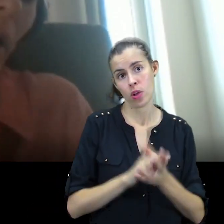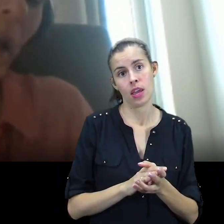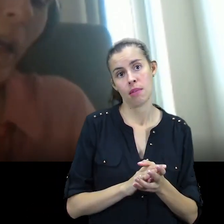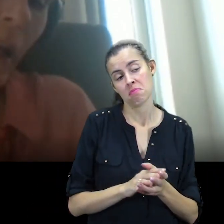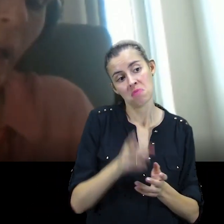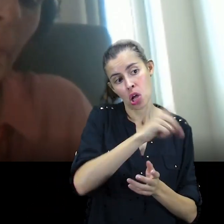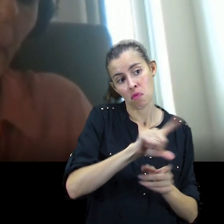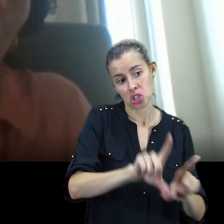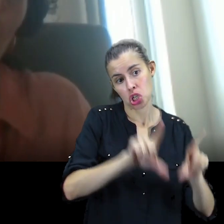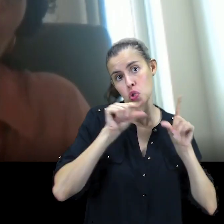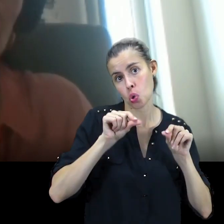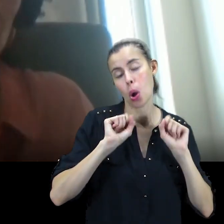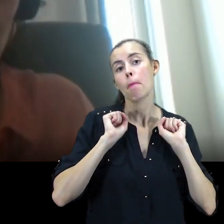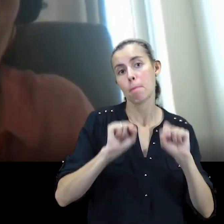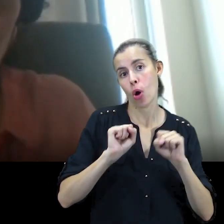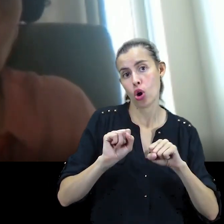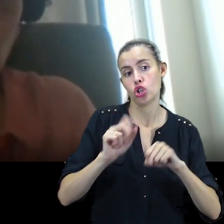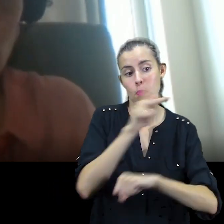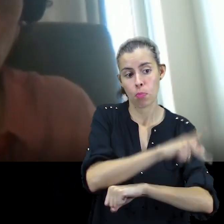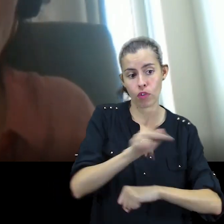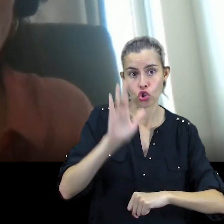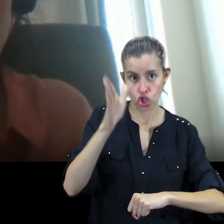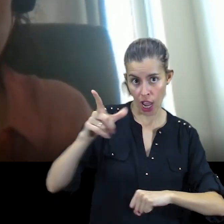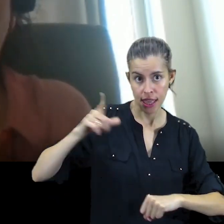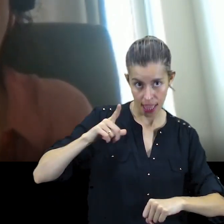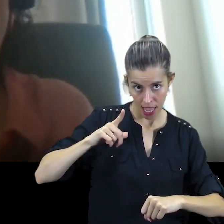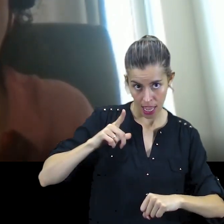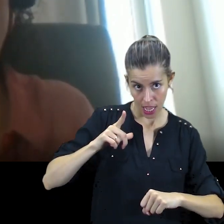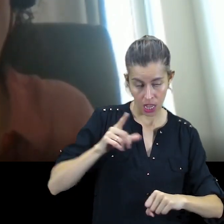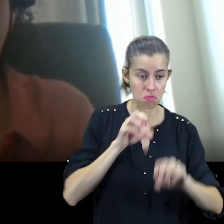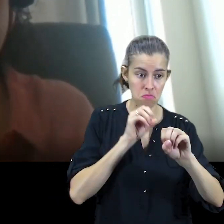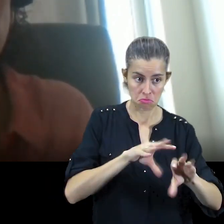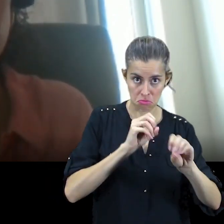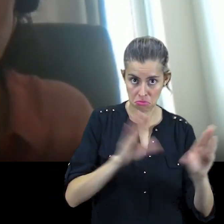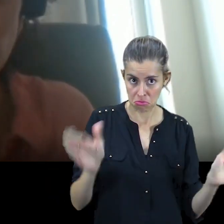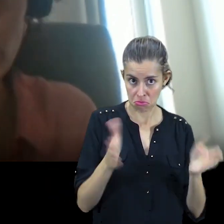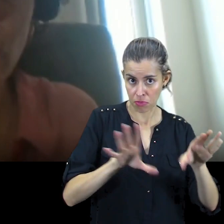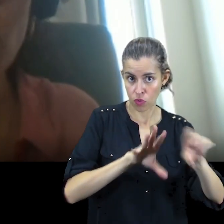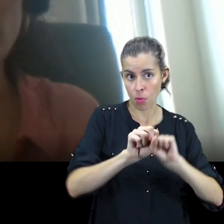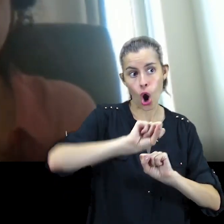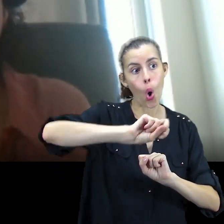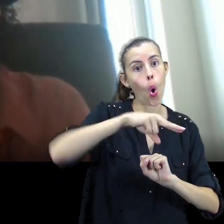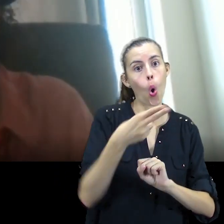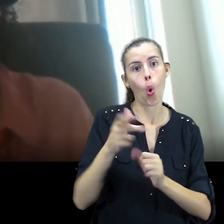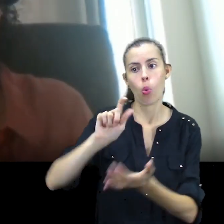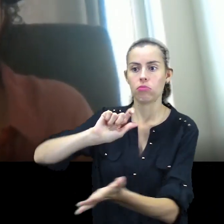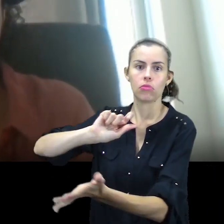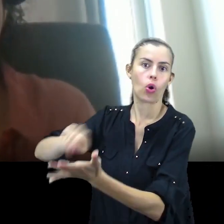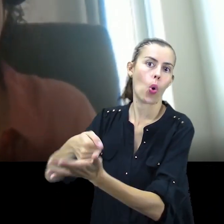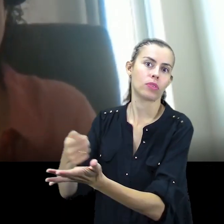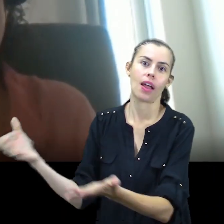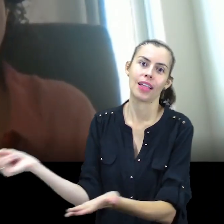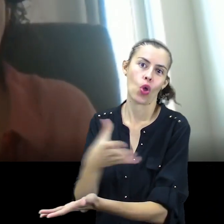isso. E a gente também está no nosso horizonte começar a colocar a questão da extensão dentro do